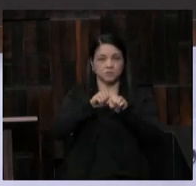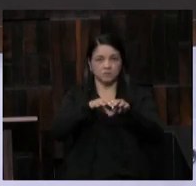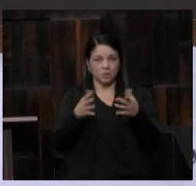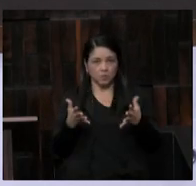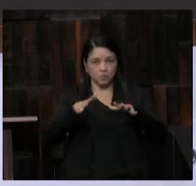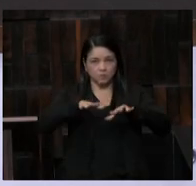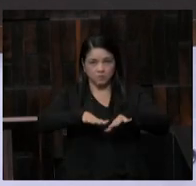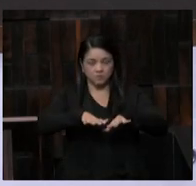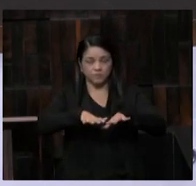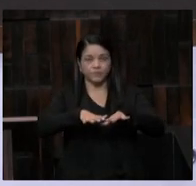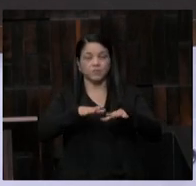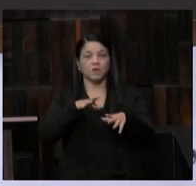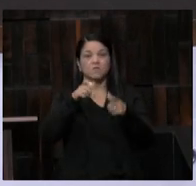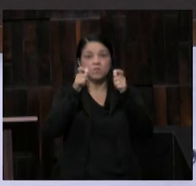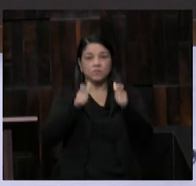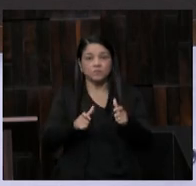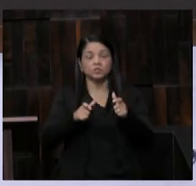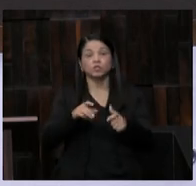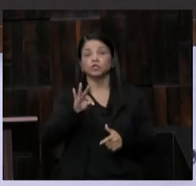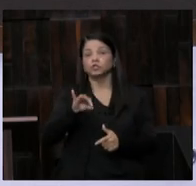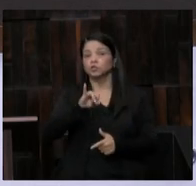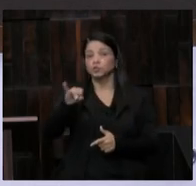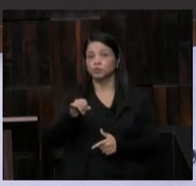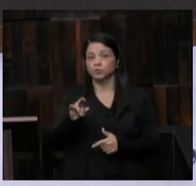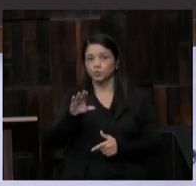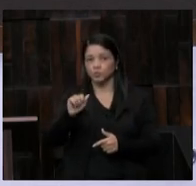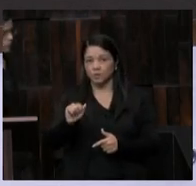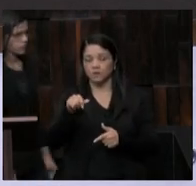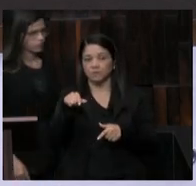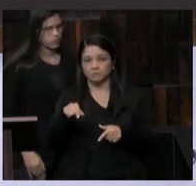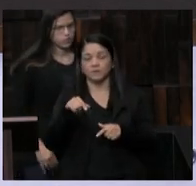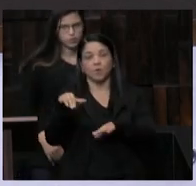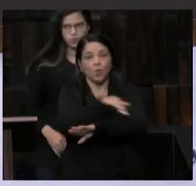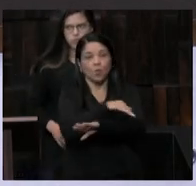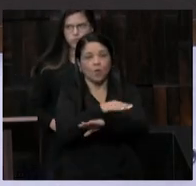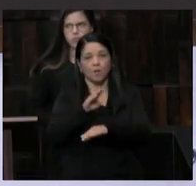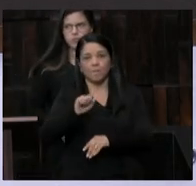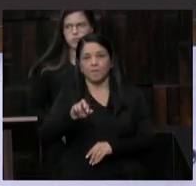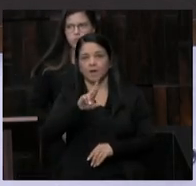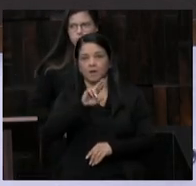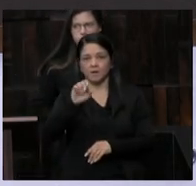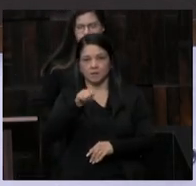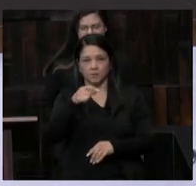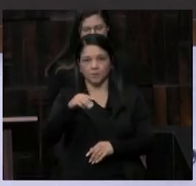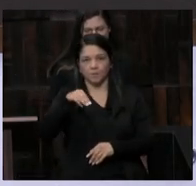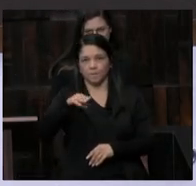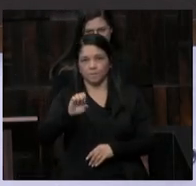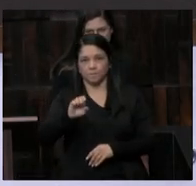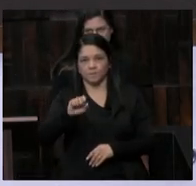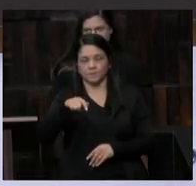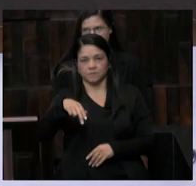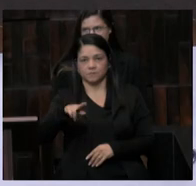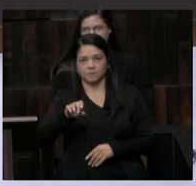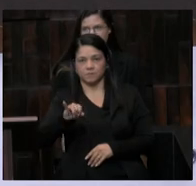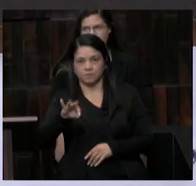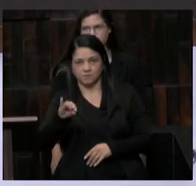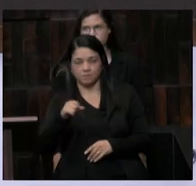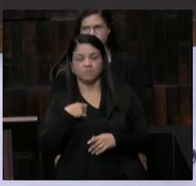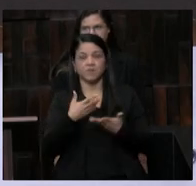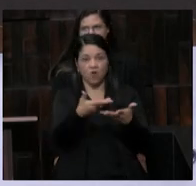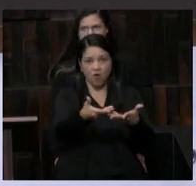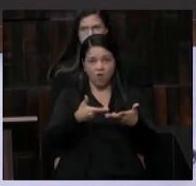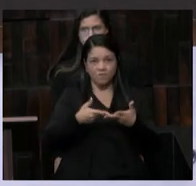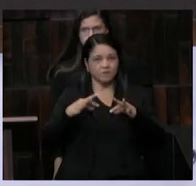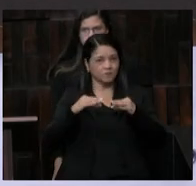localizado no SESC Tijuca, na Barão de Mesquita. Só não lembro agora o número, mas estejam todos convidados para conhecer